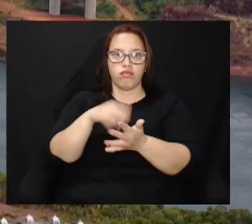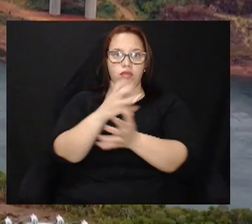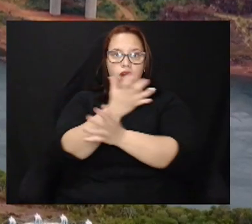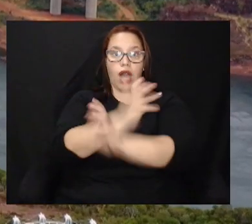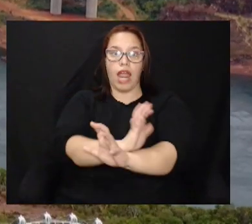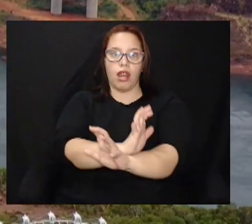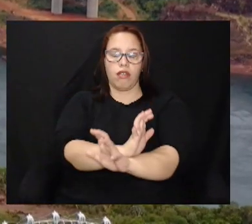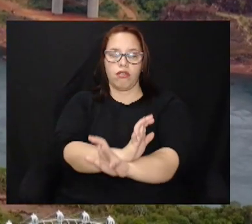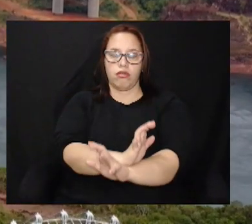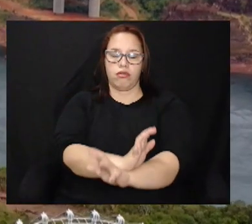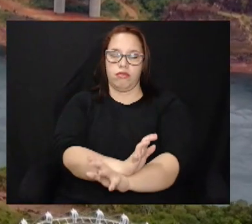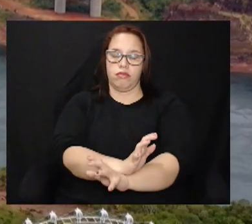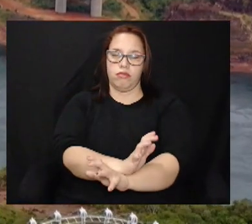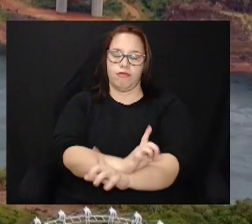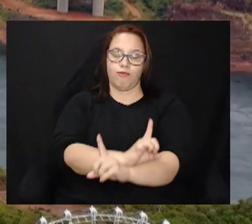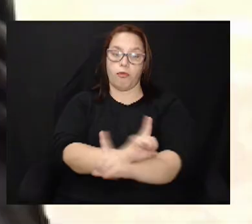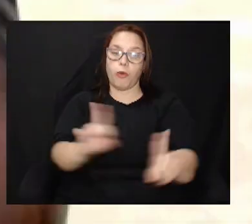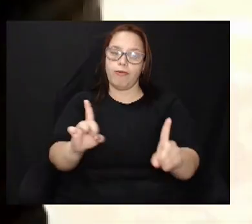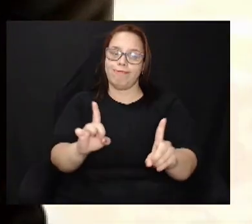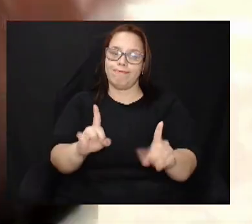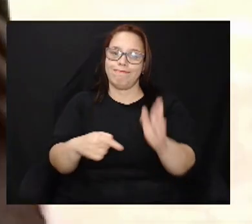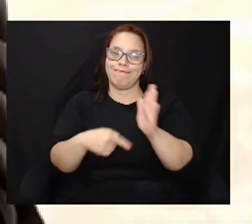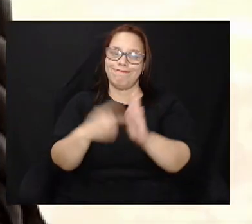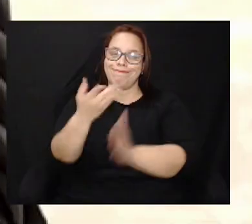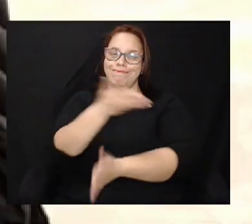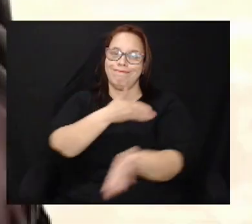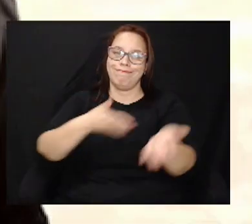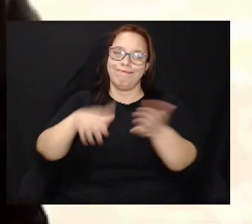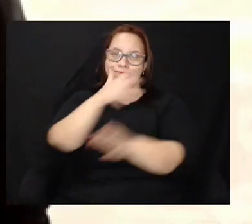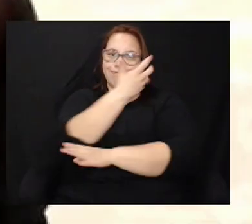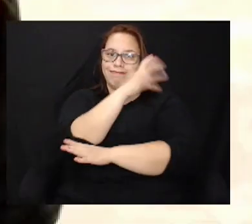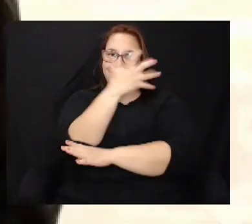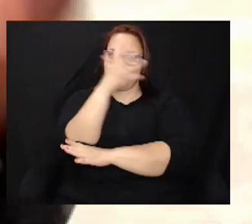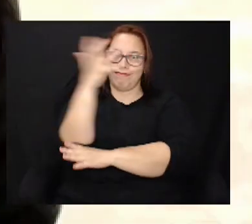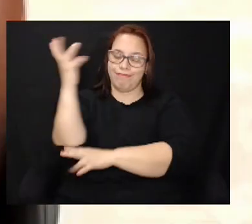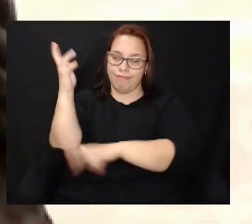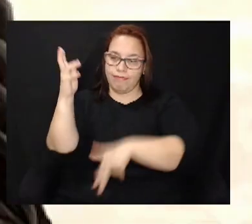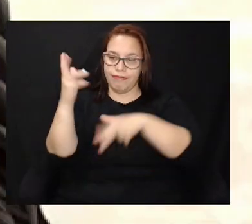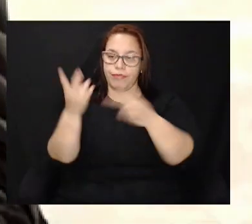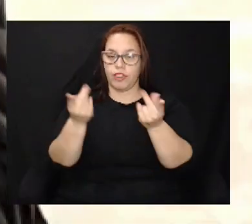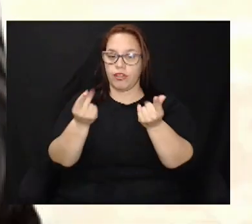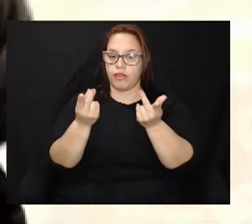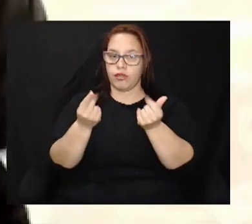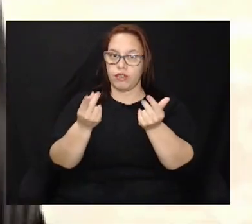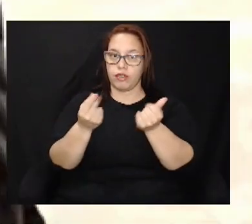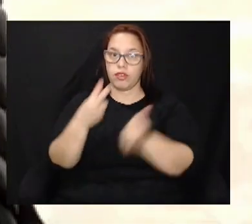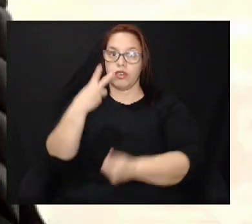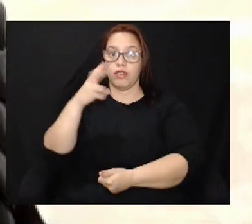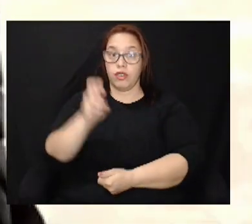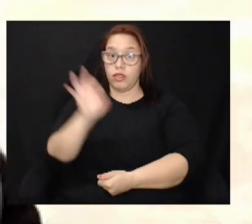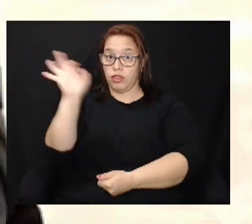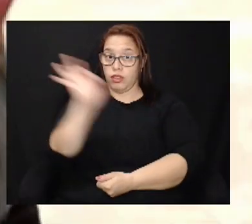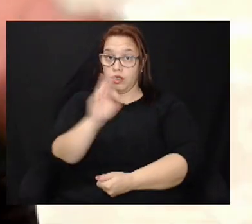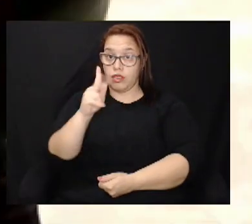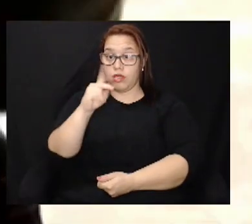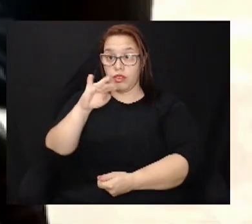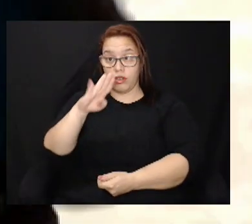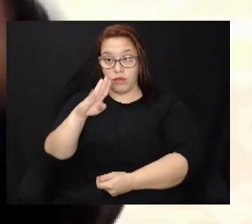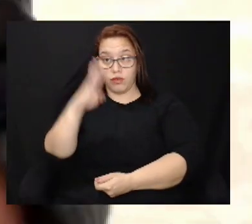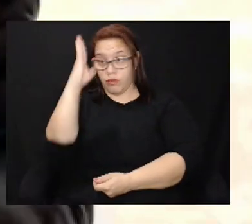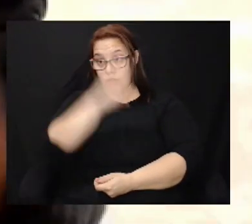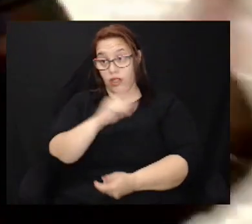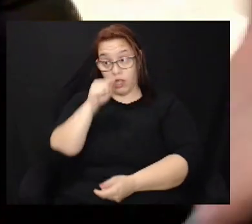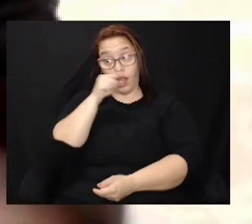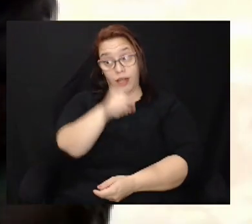Isso, então, é a primeira contribuição da floresta em pé do ponto de vista econômico. 25% do PIB brasileiro está aí.